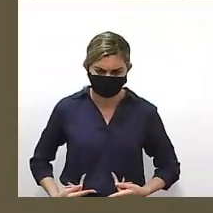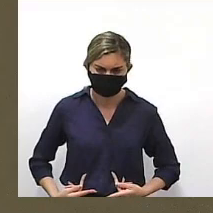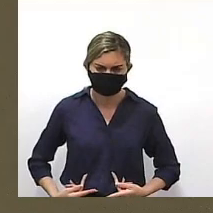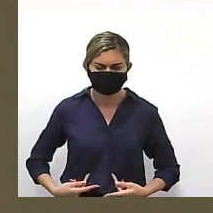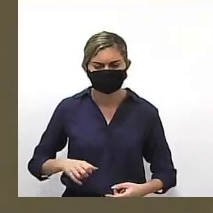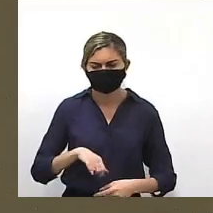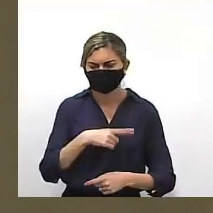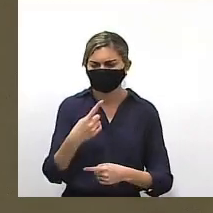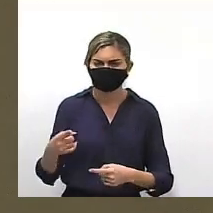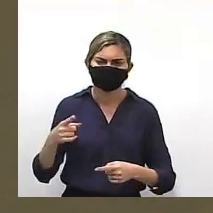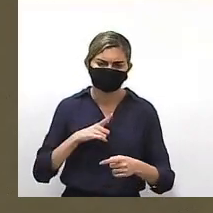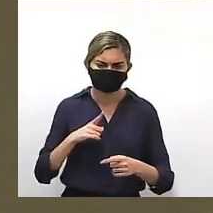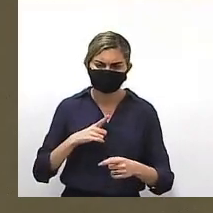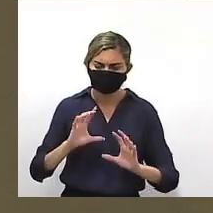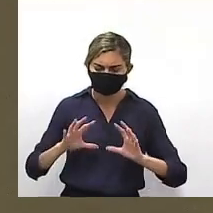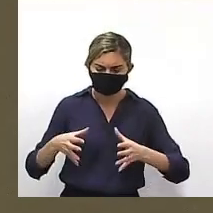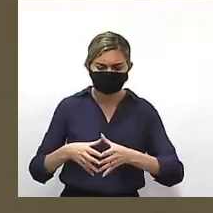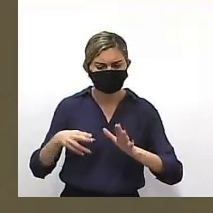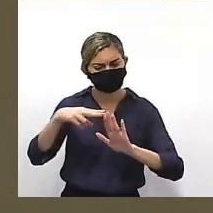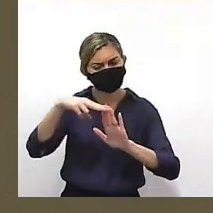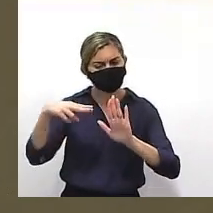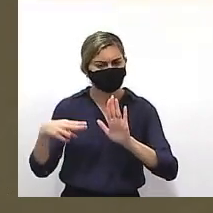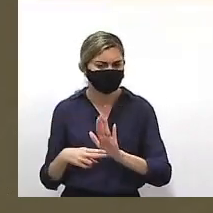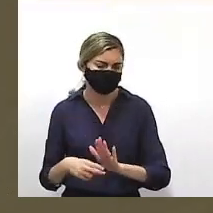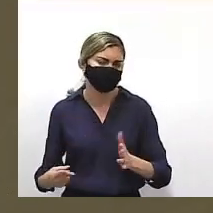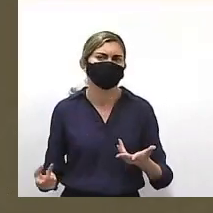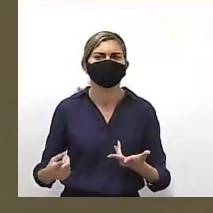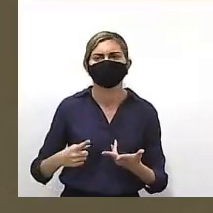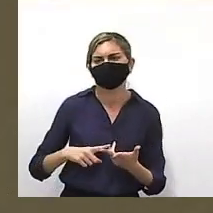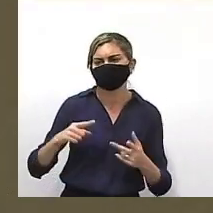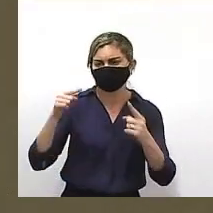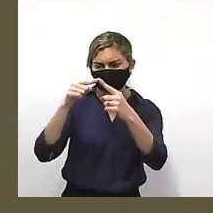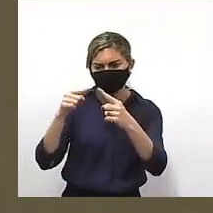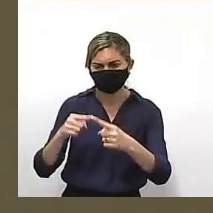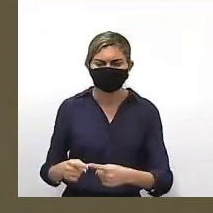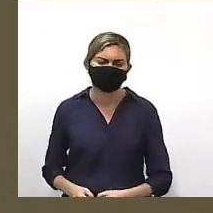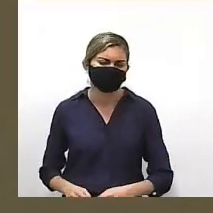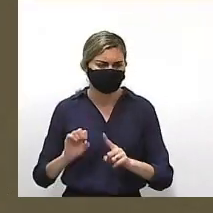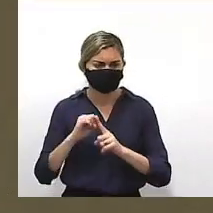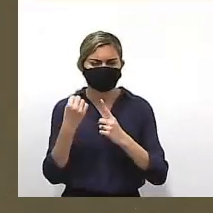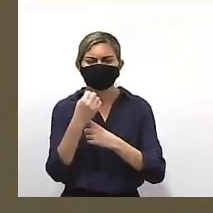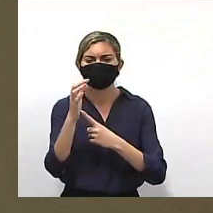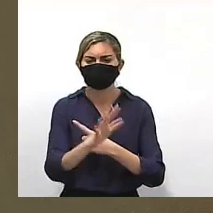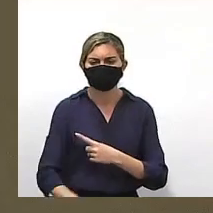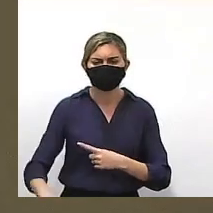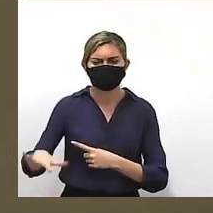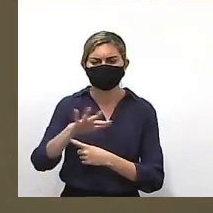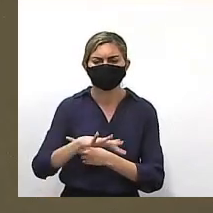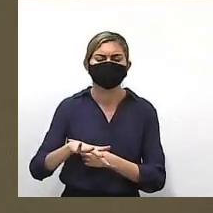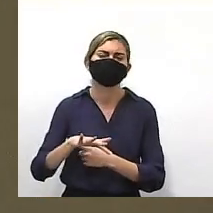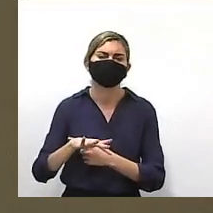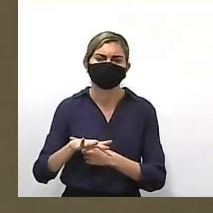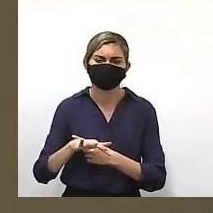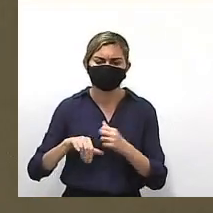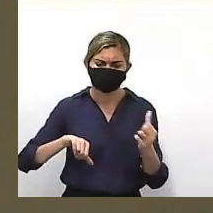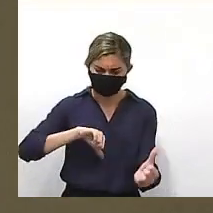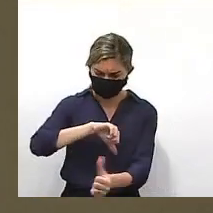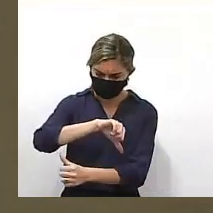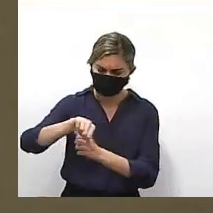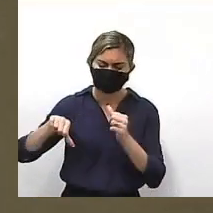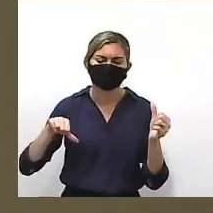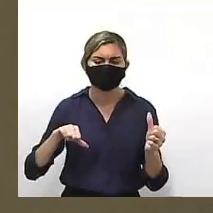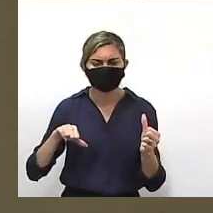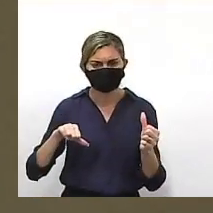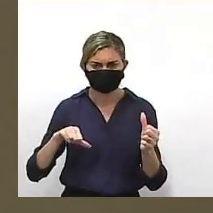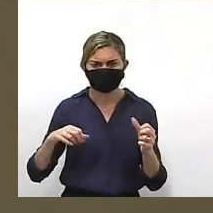são regidas por conjunto de normas que se aplicam em uma sociedade, que se transformam